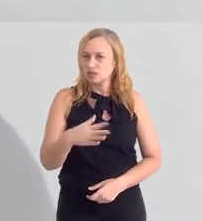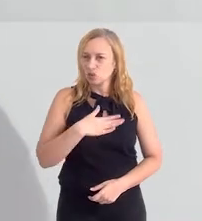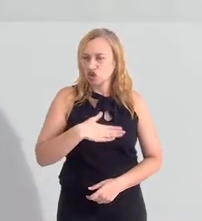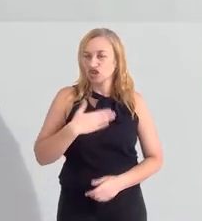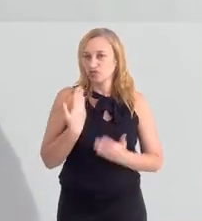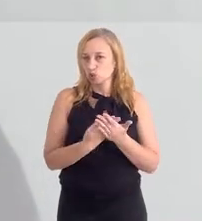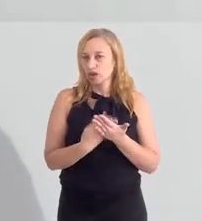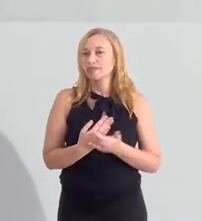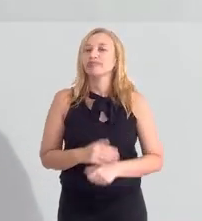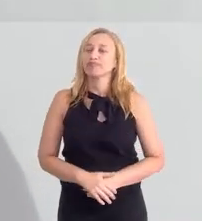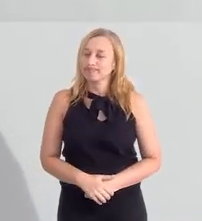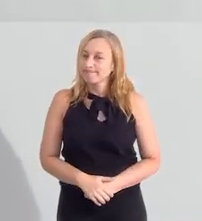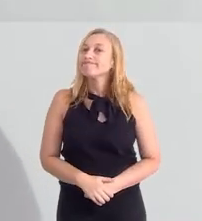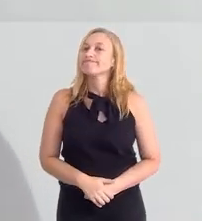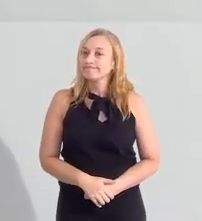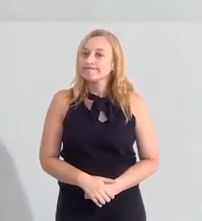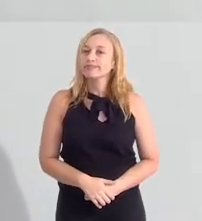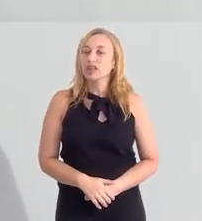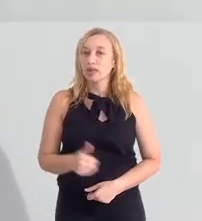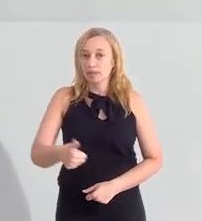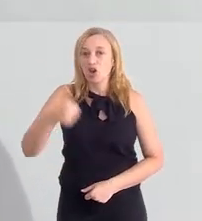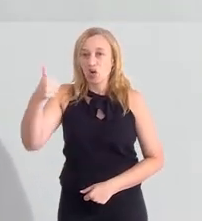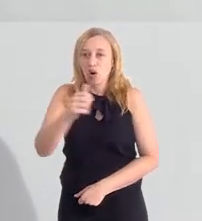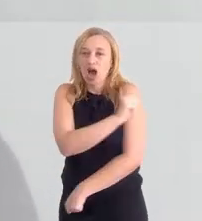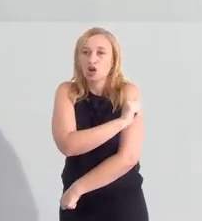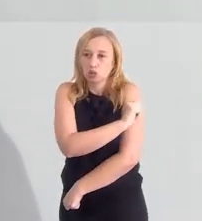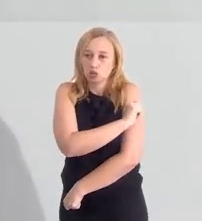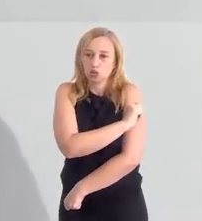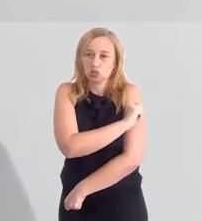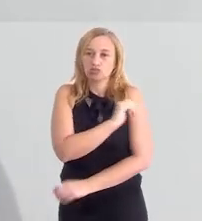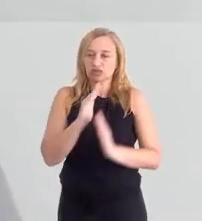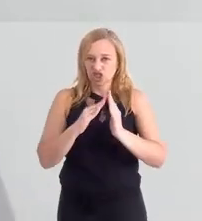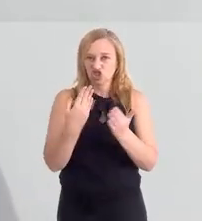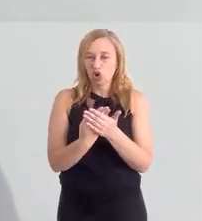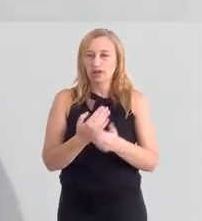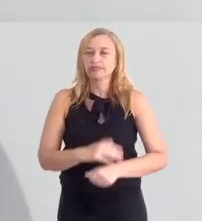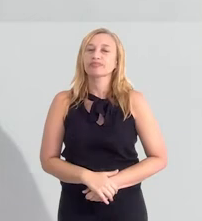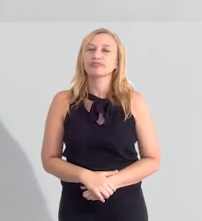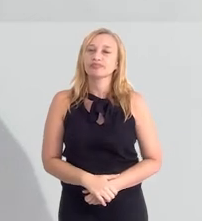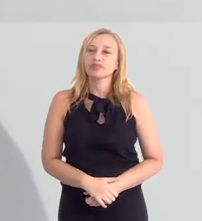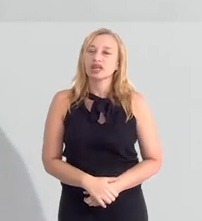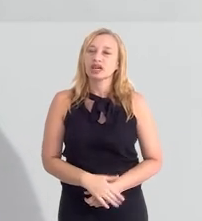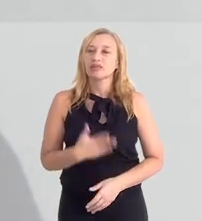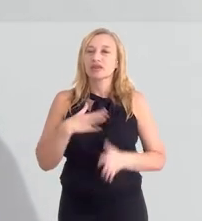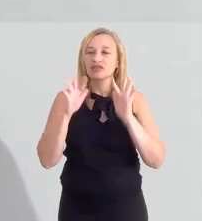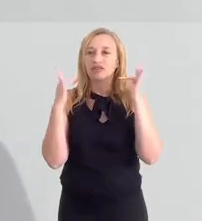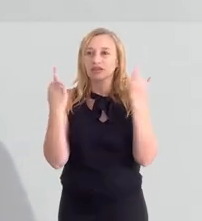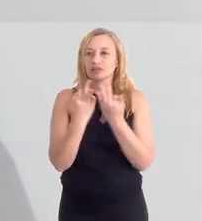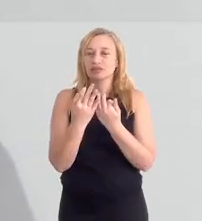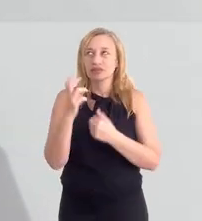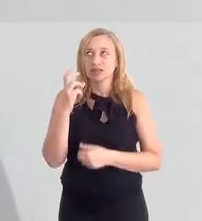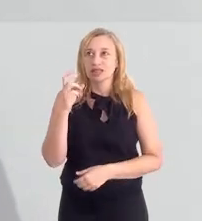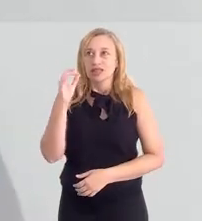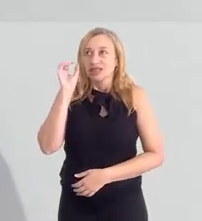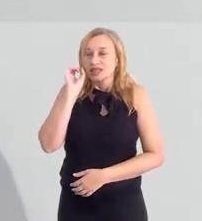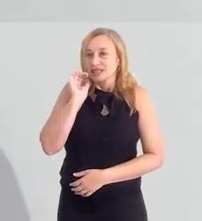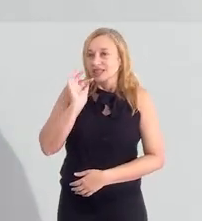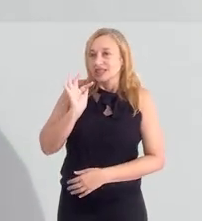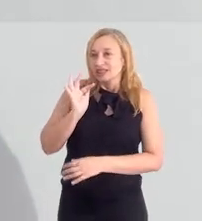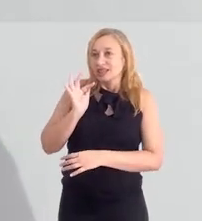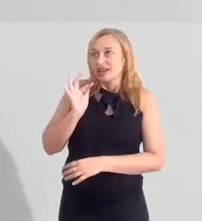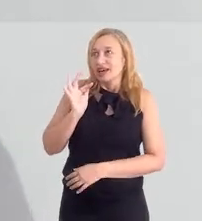Eu sempre gostei muito de estudar. E sempre fui assim o melhor aluno, não da sala, do colégio. Então minha família tinha grande